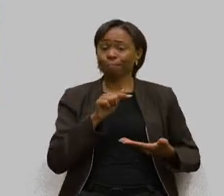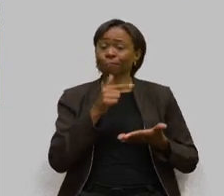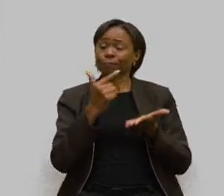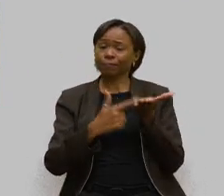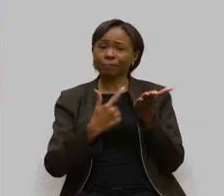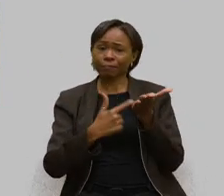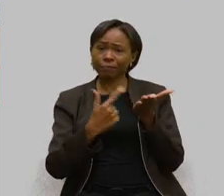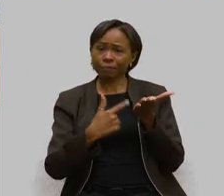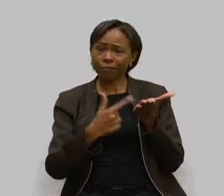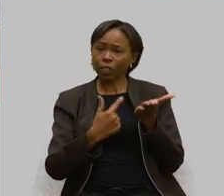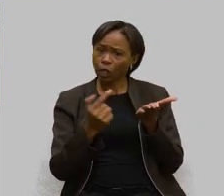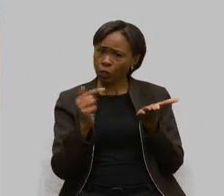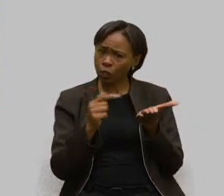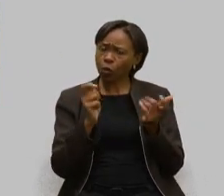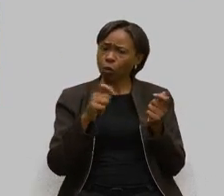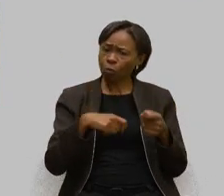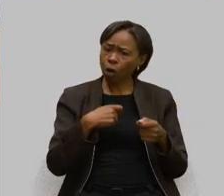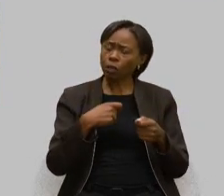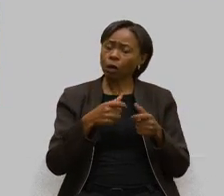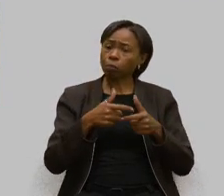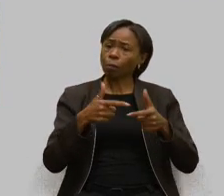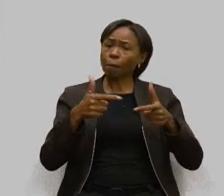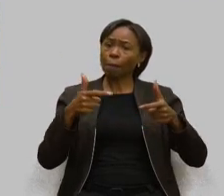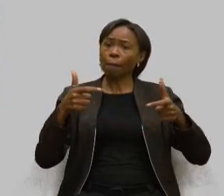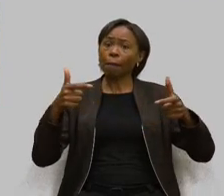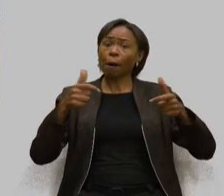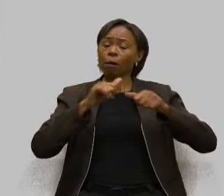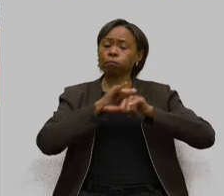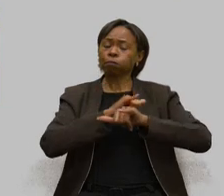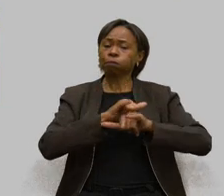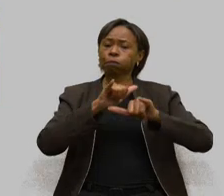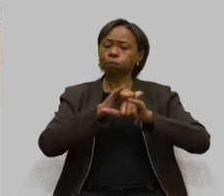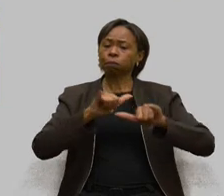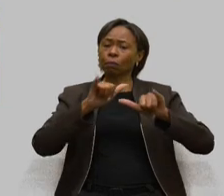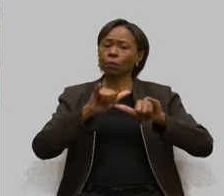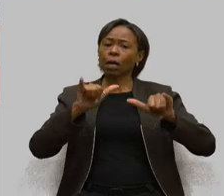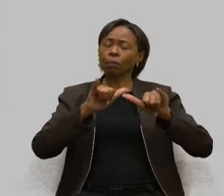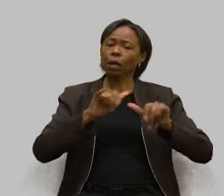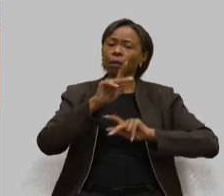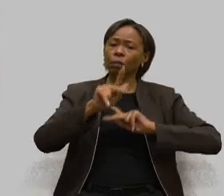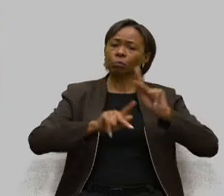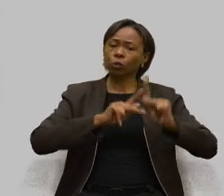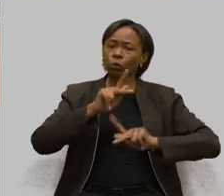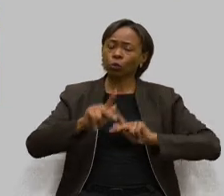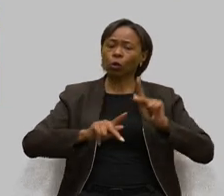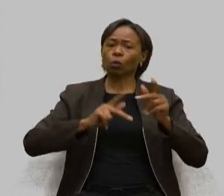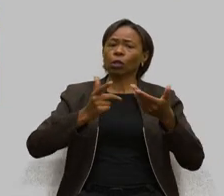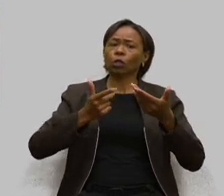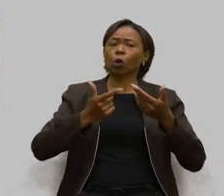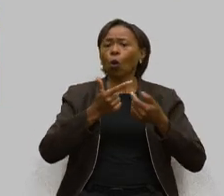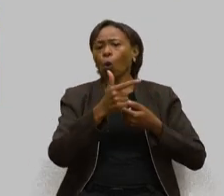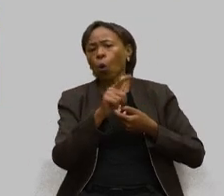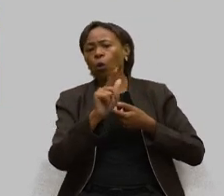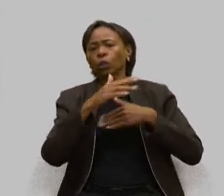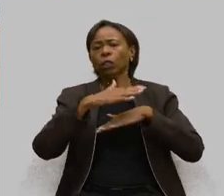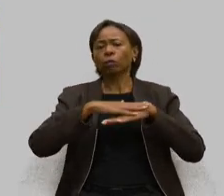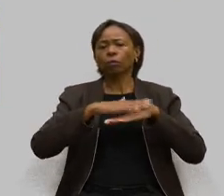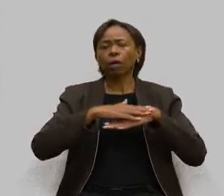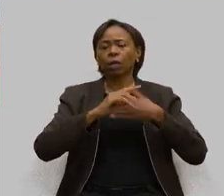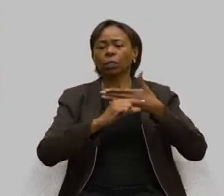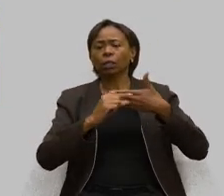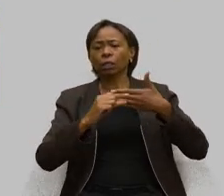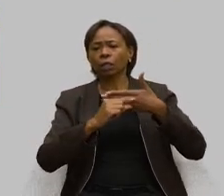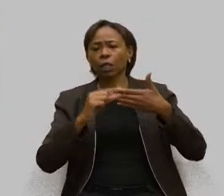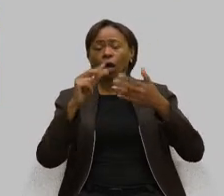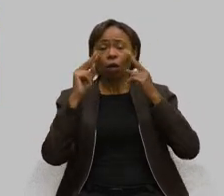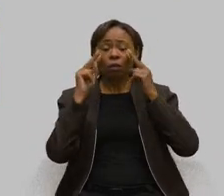que possam se multiplicar e trazer aí para as demais pessoas os demais escritores é uma visão diferenciada